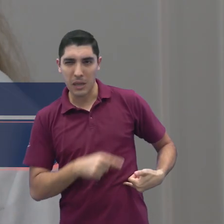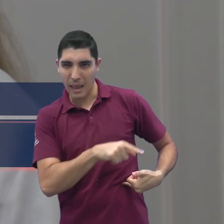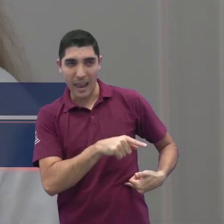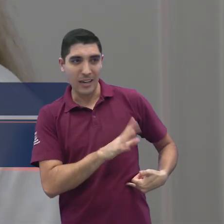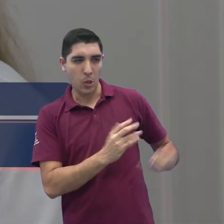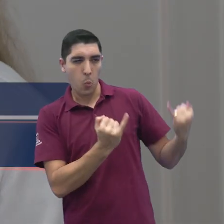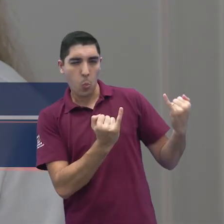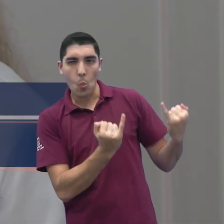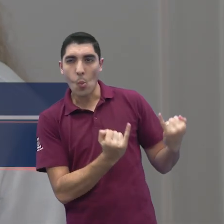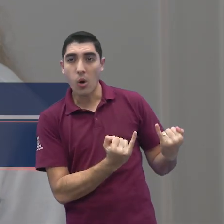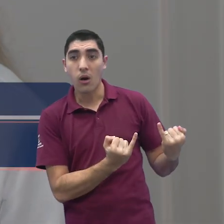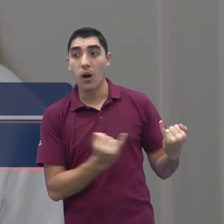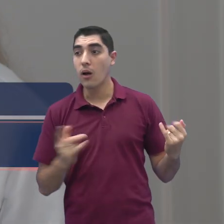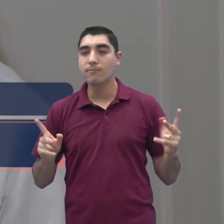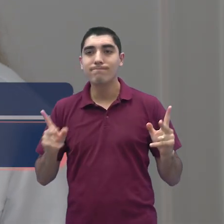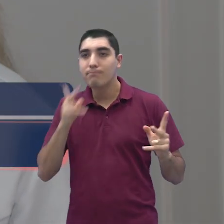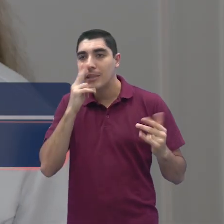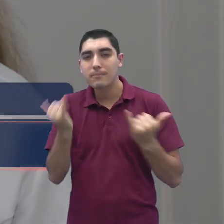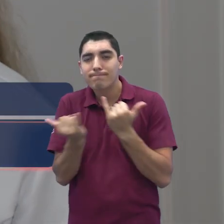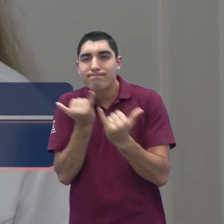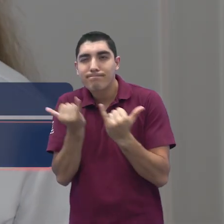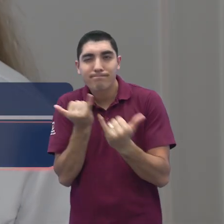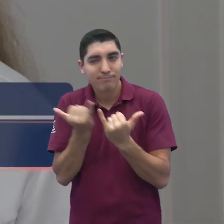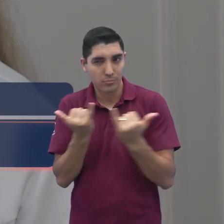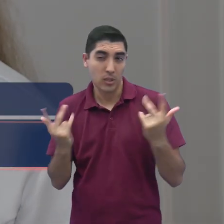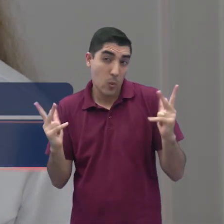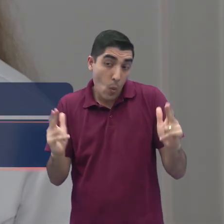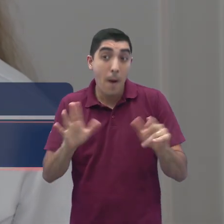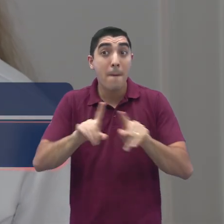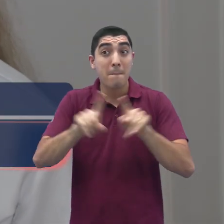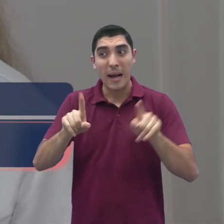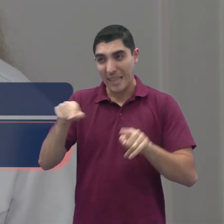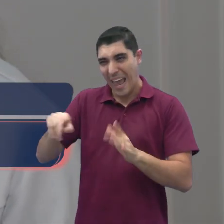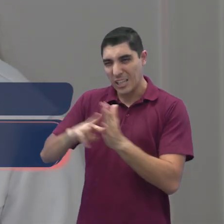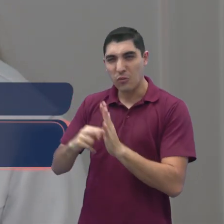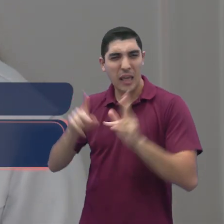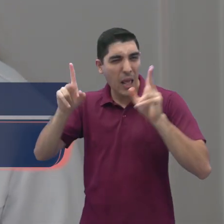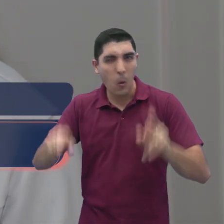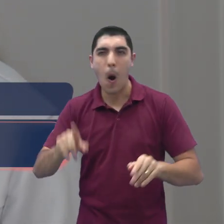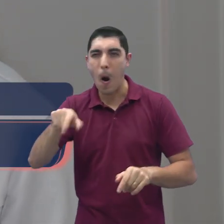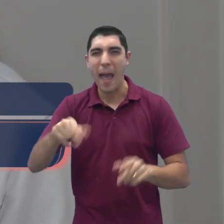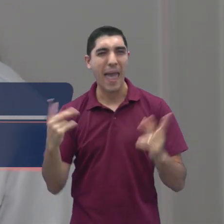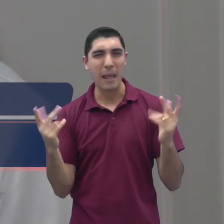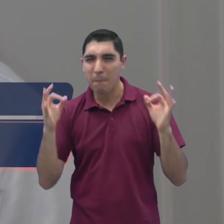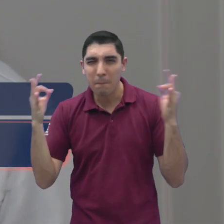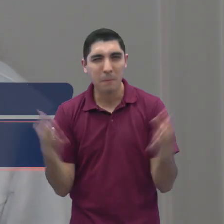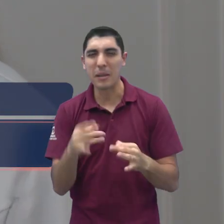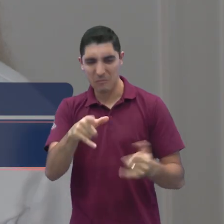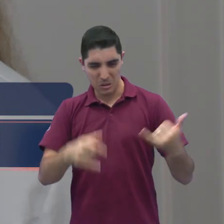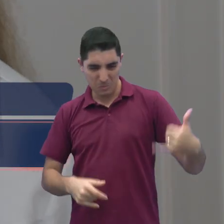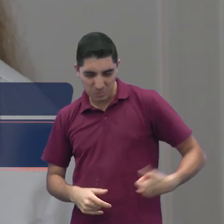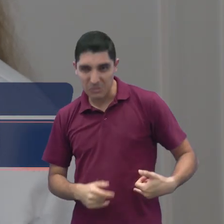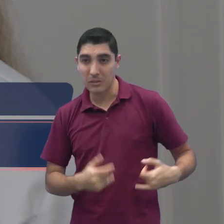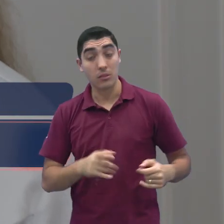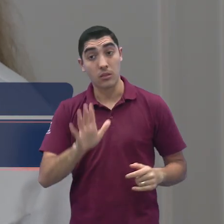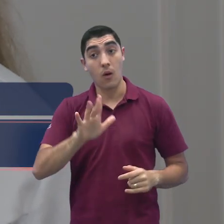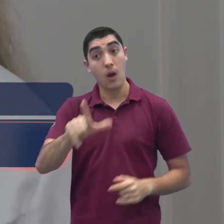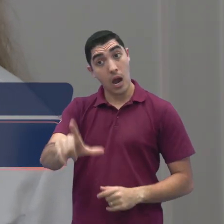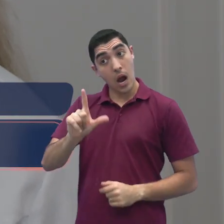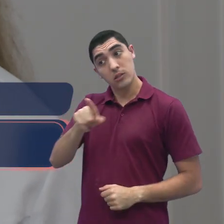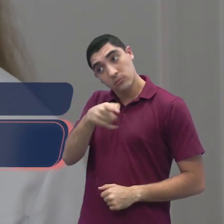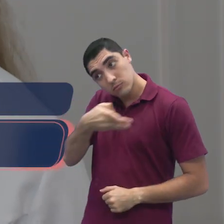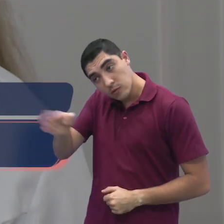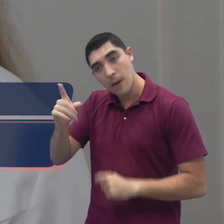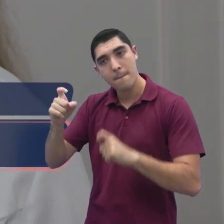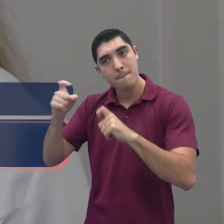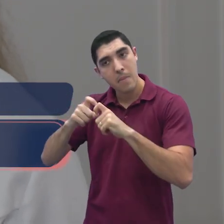que usou a medicação. Então, não é um risco que a gente consegue considerar. Mas, de toda maneira, se a pessoa já teve um histórico de pancreatite,